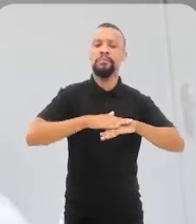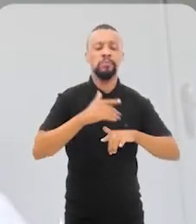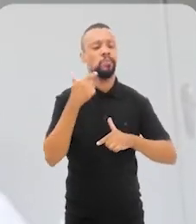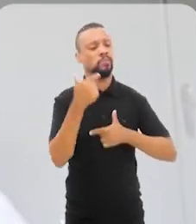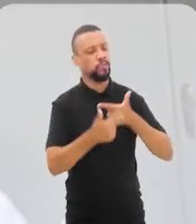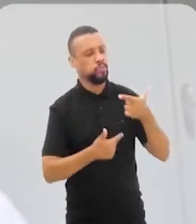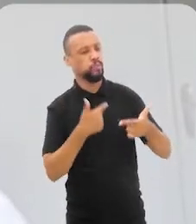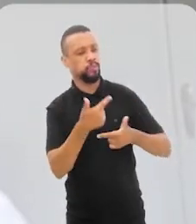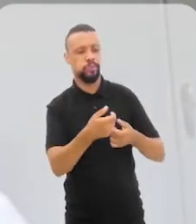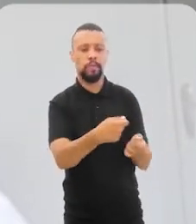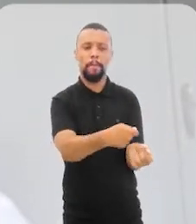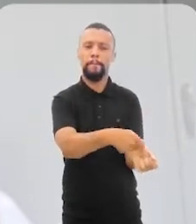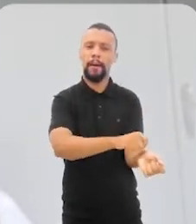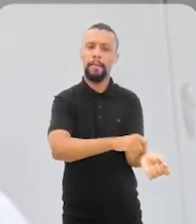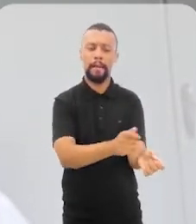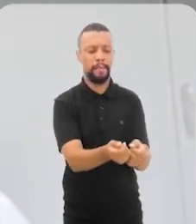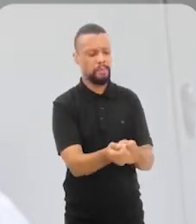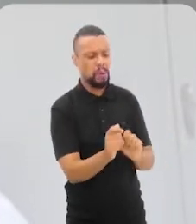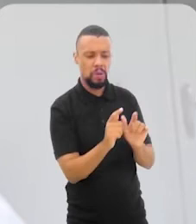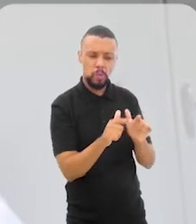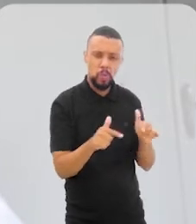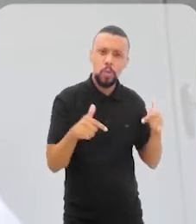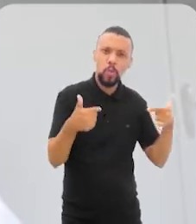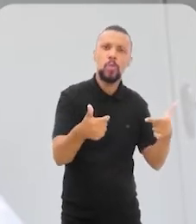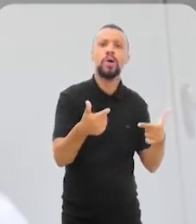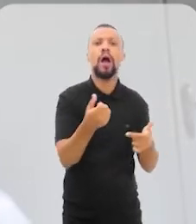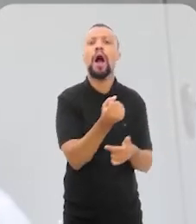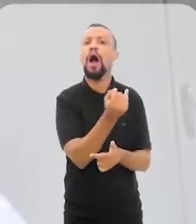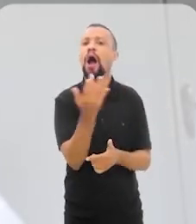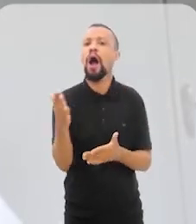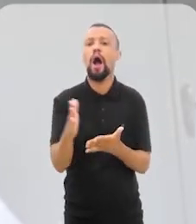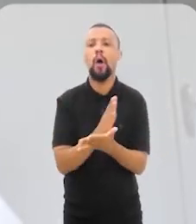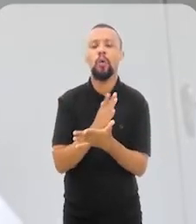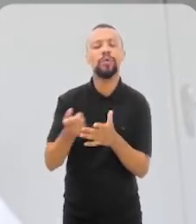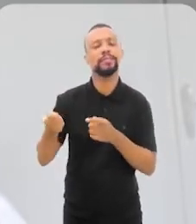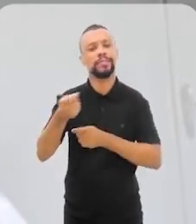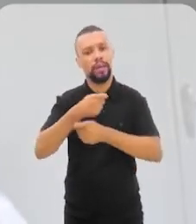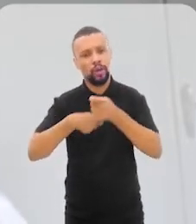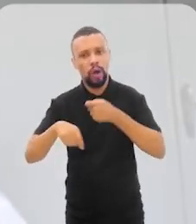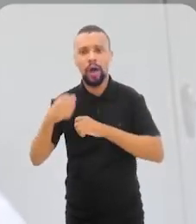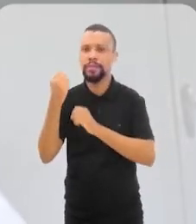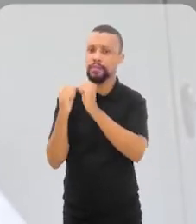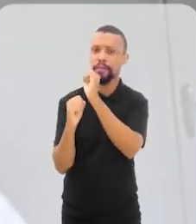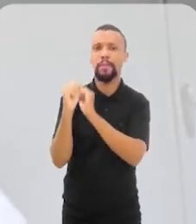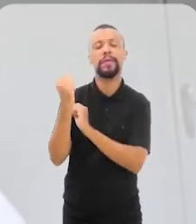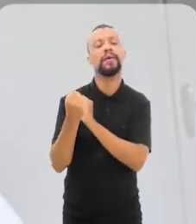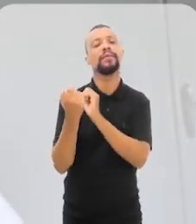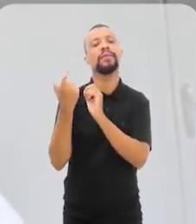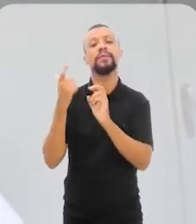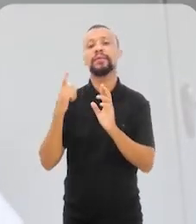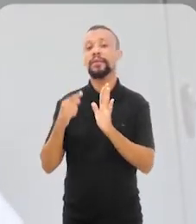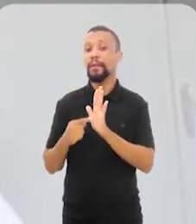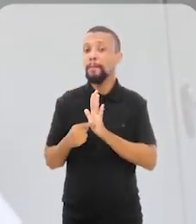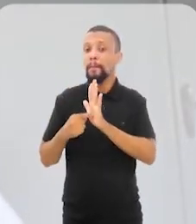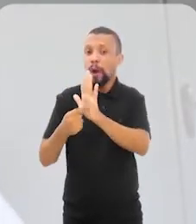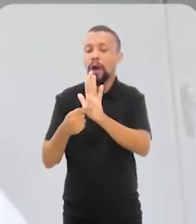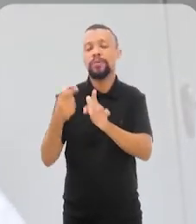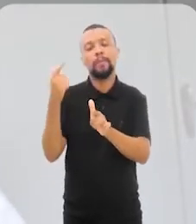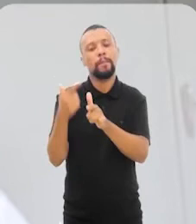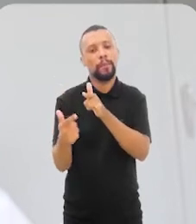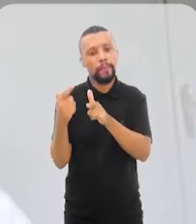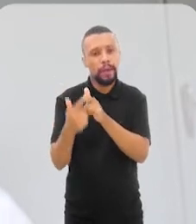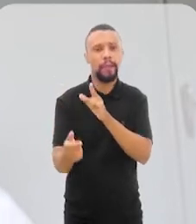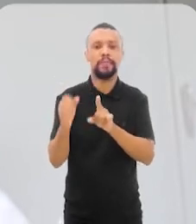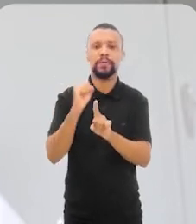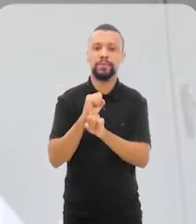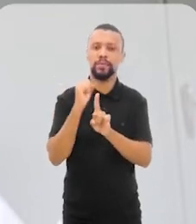lá nos 30. Então, assim, e não só isso, alguns negócios, algumas empresas que endereçam problemas sociais e